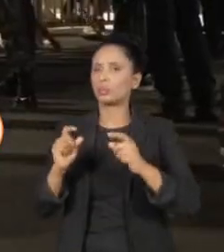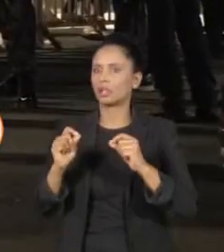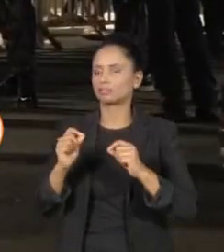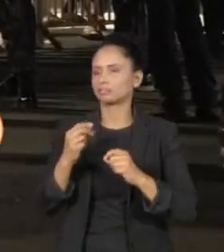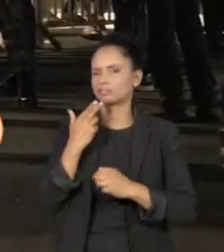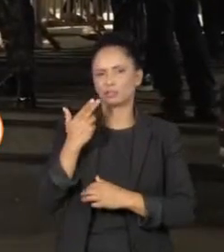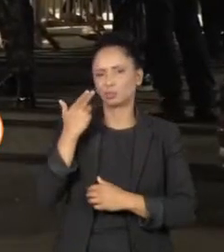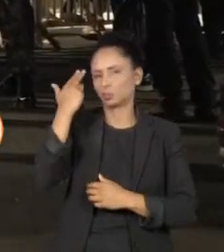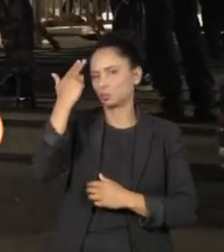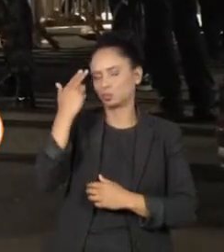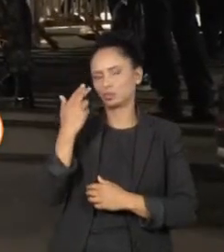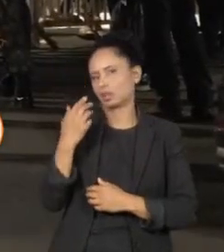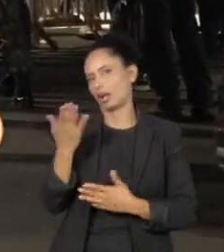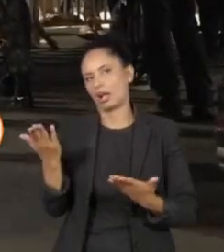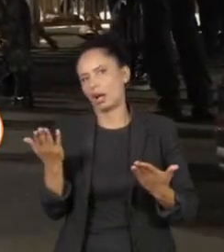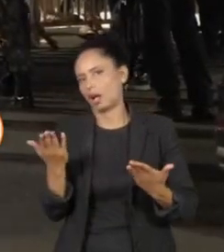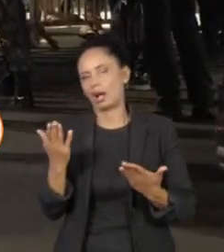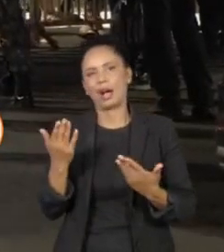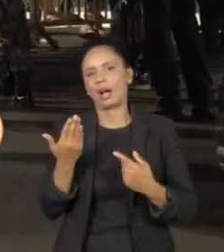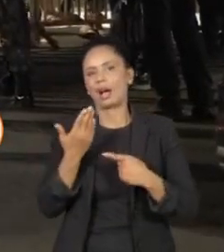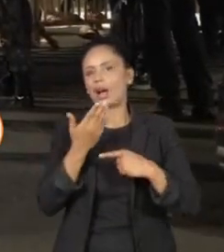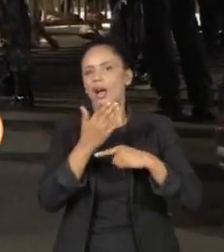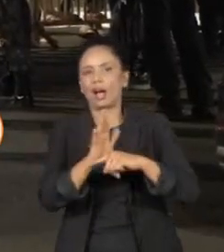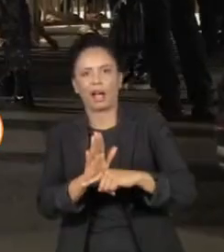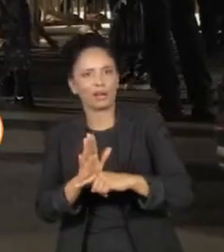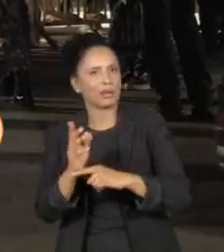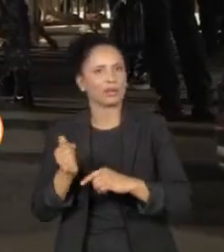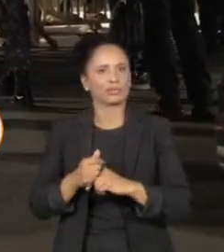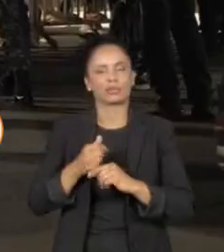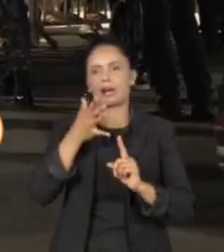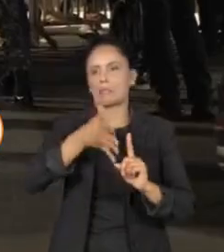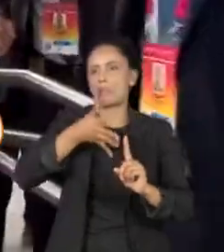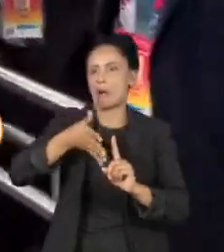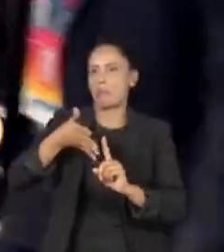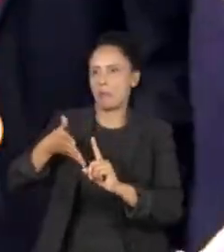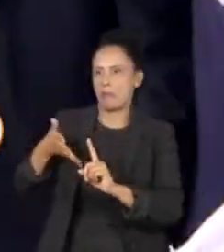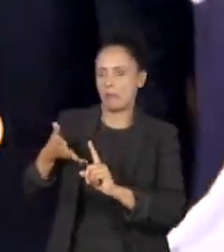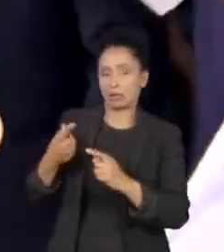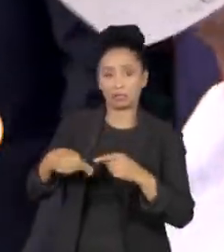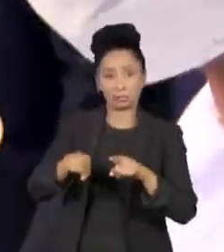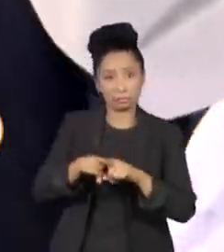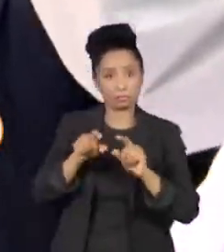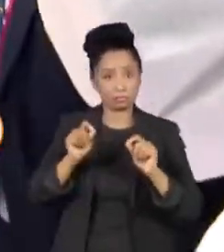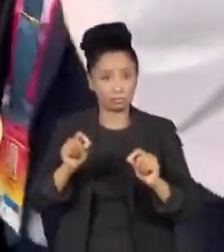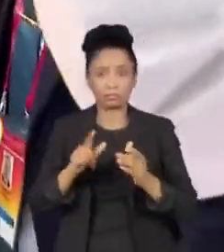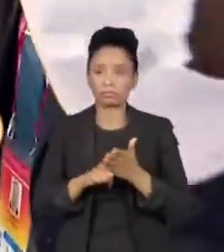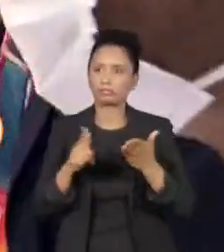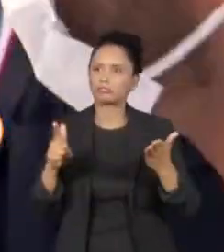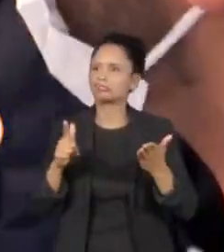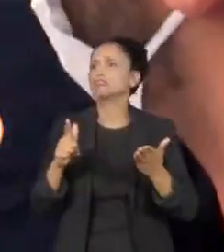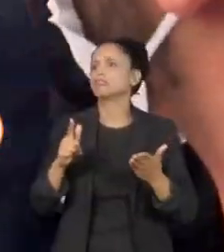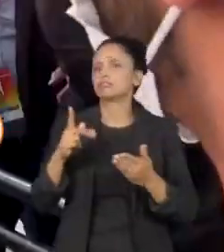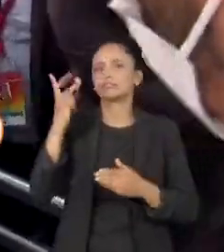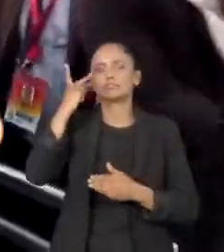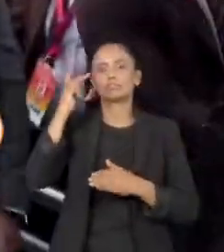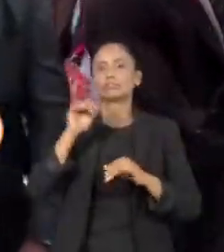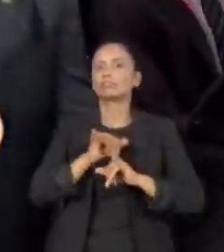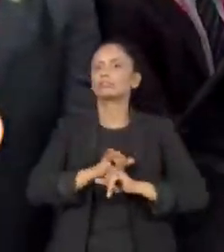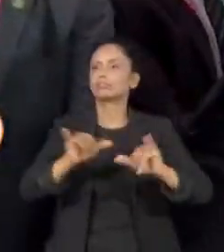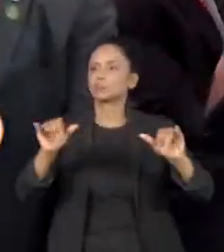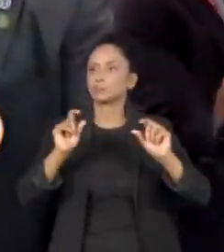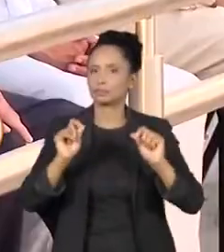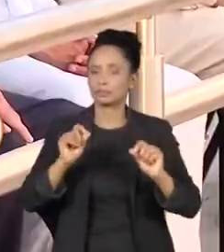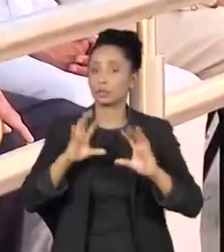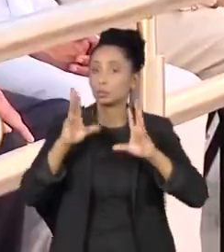ter efeito entre os apoiadores mais radicais. Ainda segundo a matéria, ministros e militares teriam aconselhado